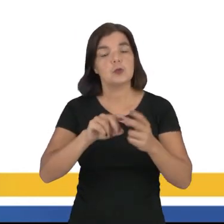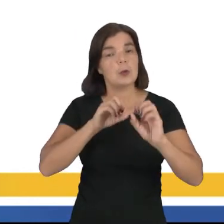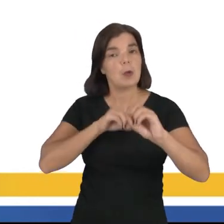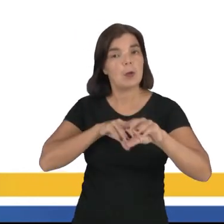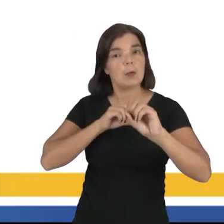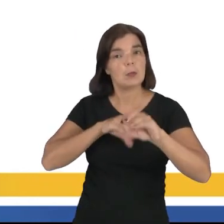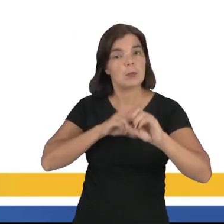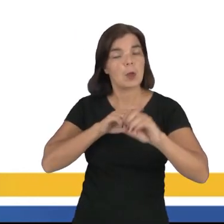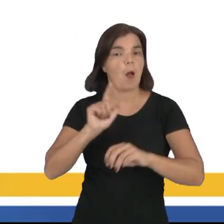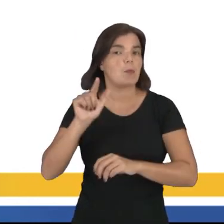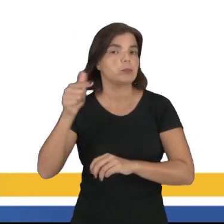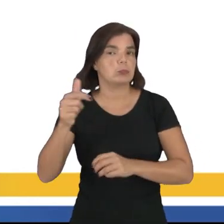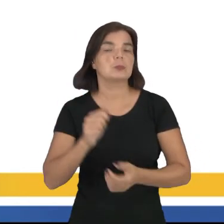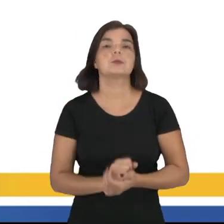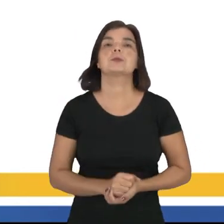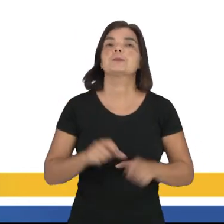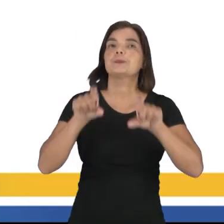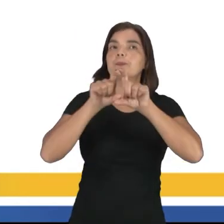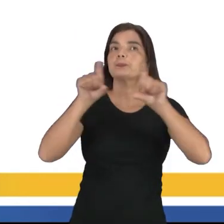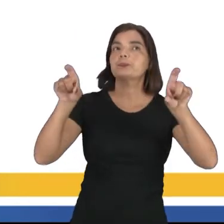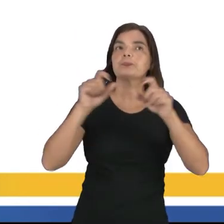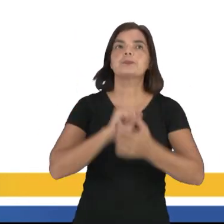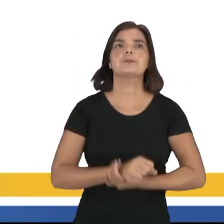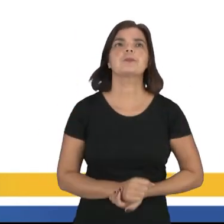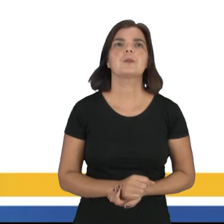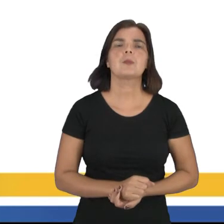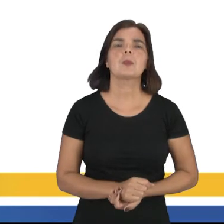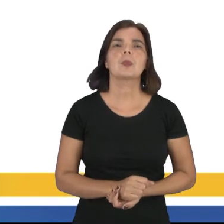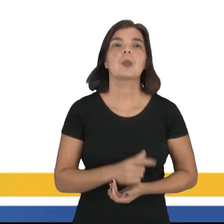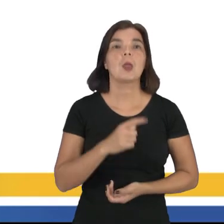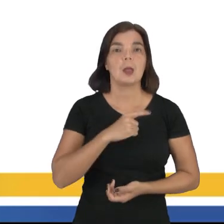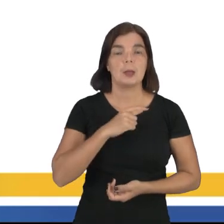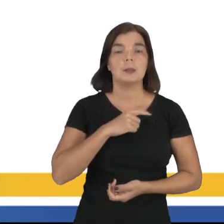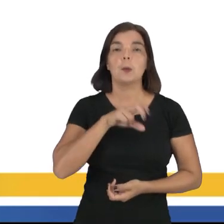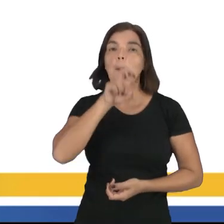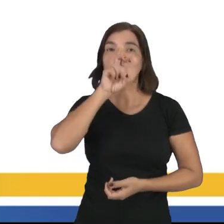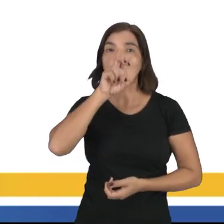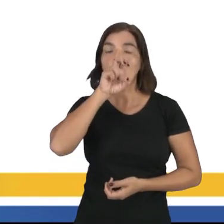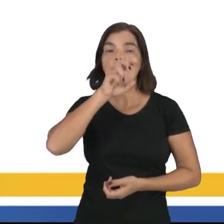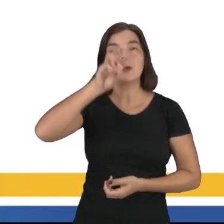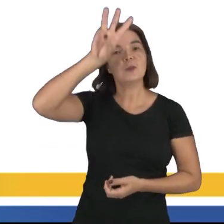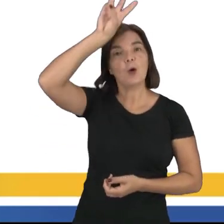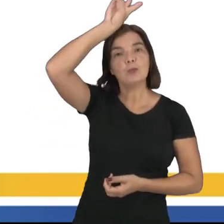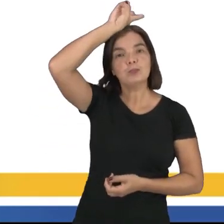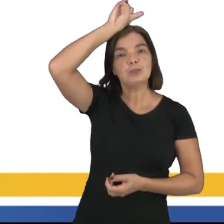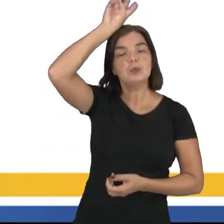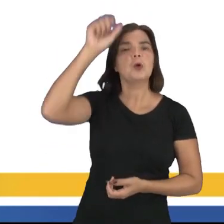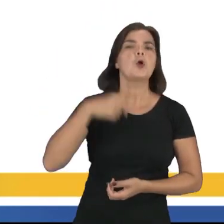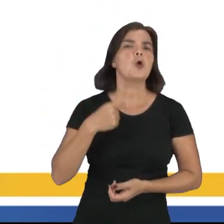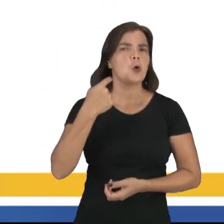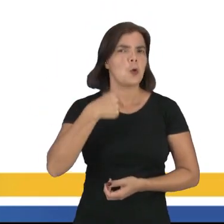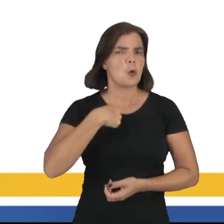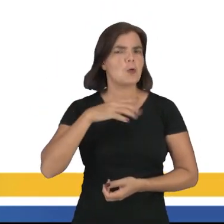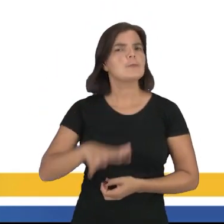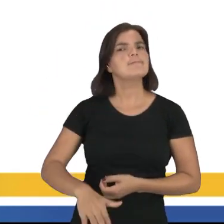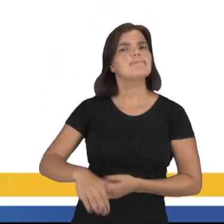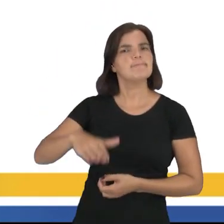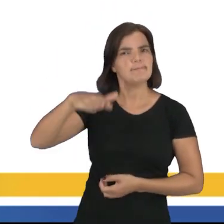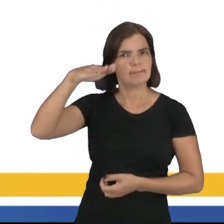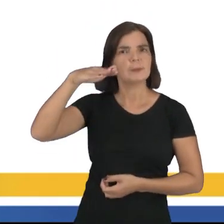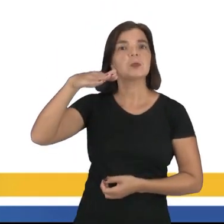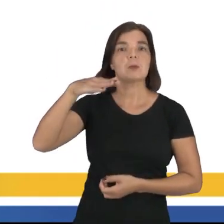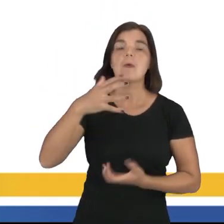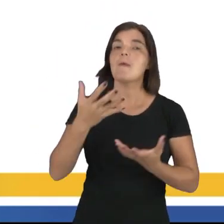outra. Agora vamos ler outra tirinha. Temos aí a Mônica e o Cebolinha. Quando eu